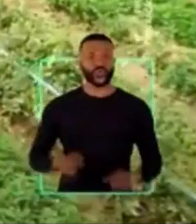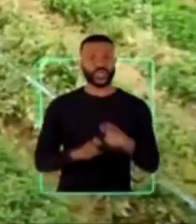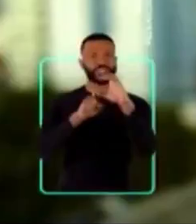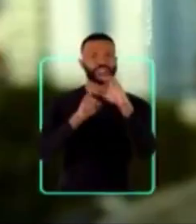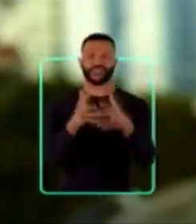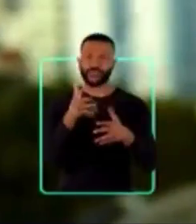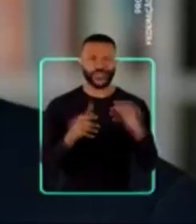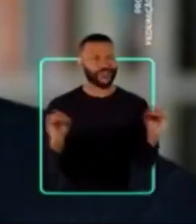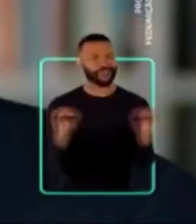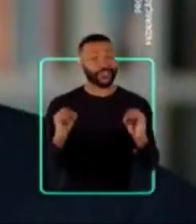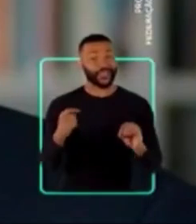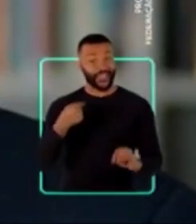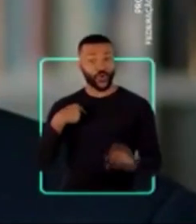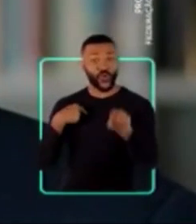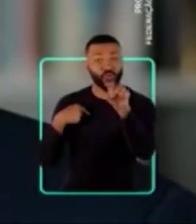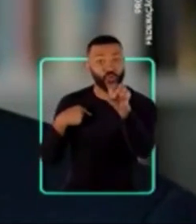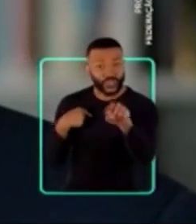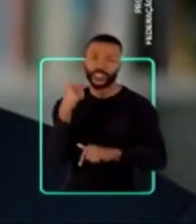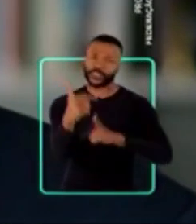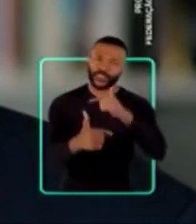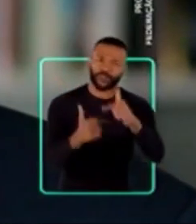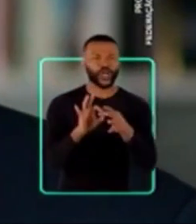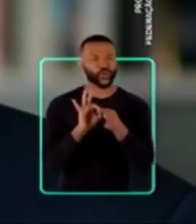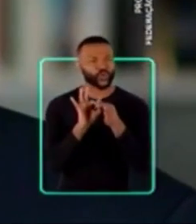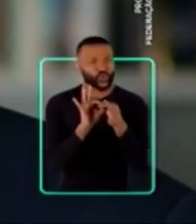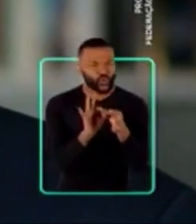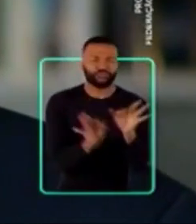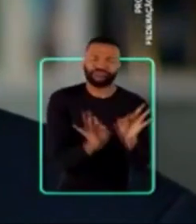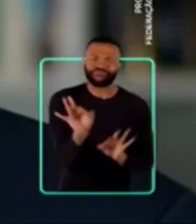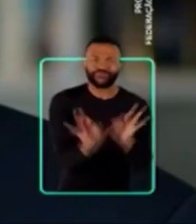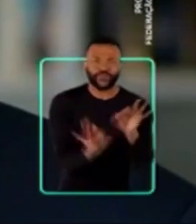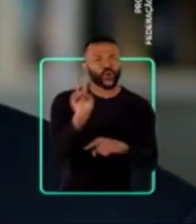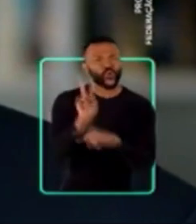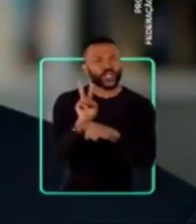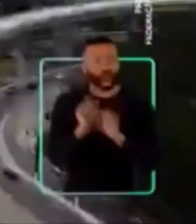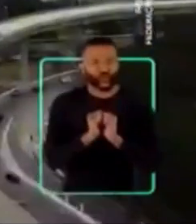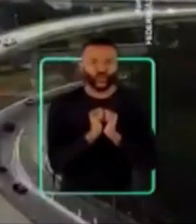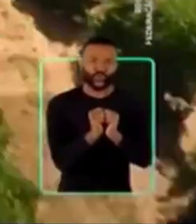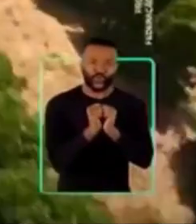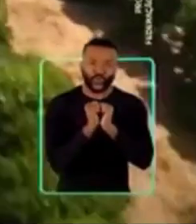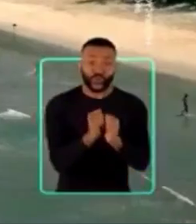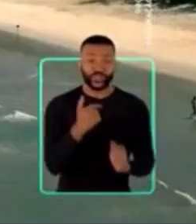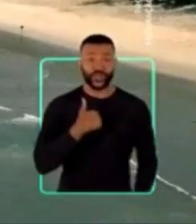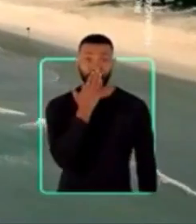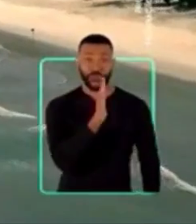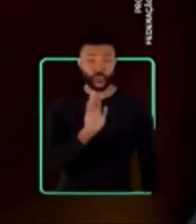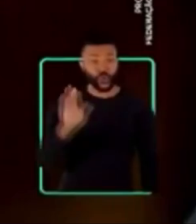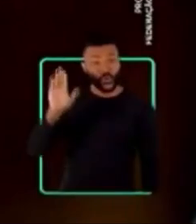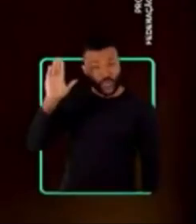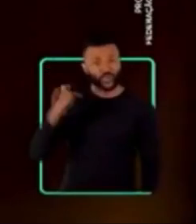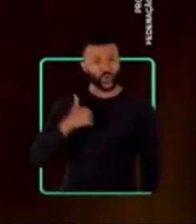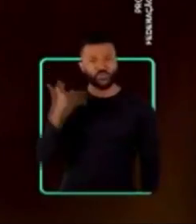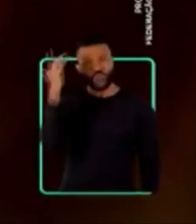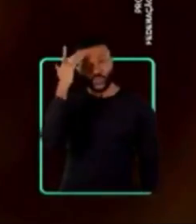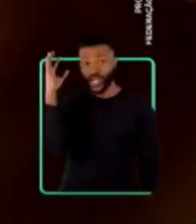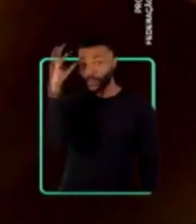sem interferências. Seremos você e eu, a trabalhar juntos, a construir e a cuidar juntos. Eu te dou a minha palavra. Eu